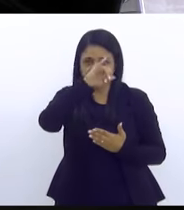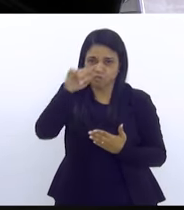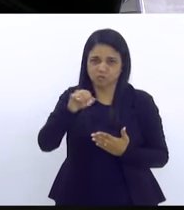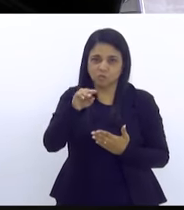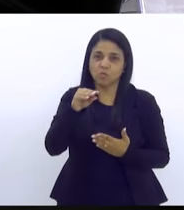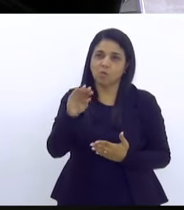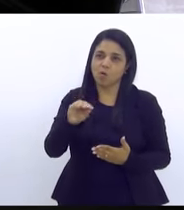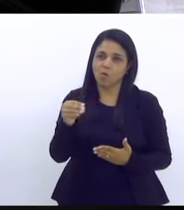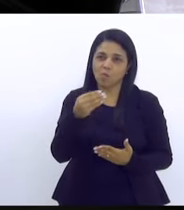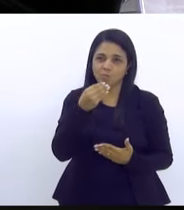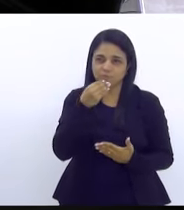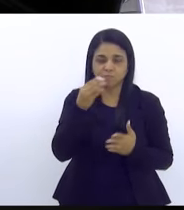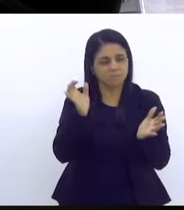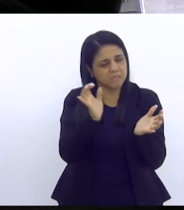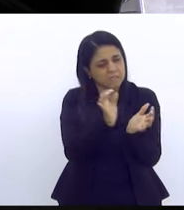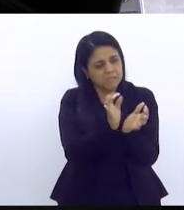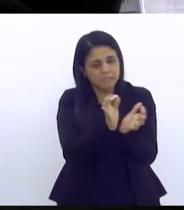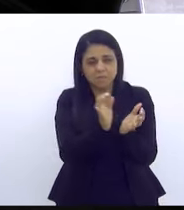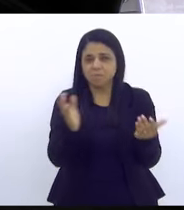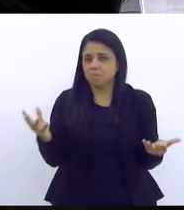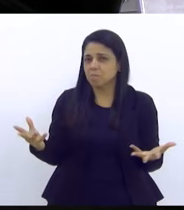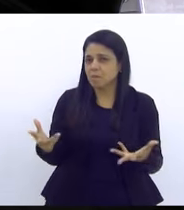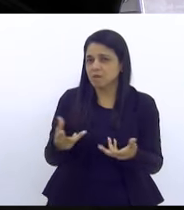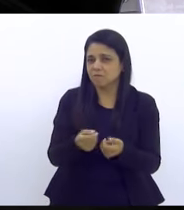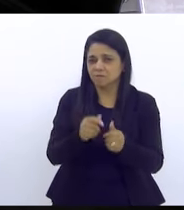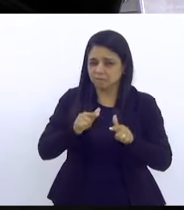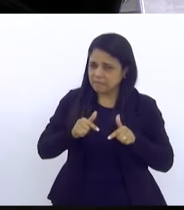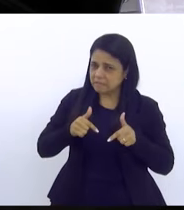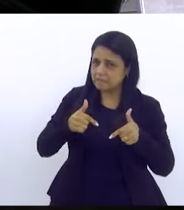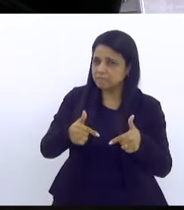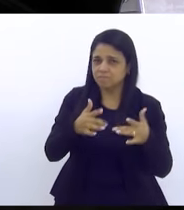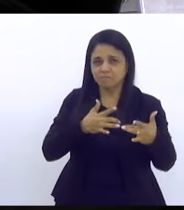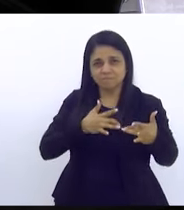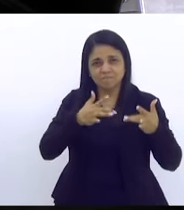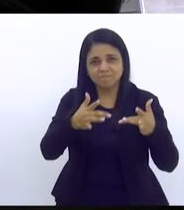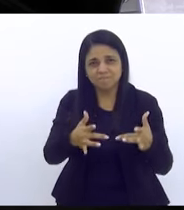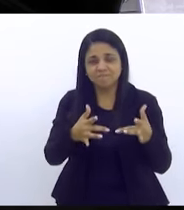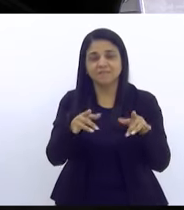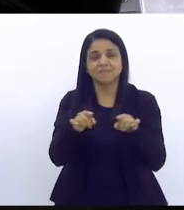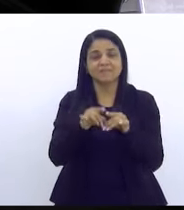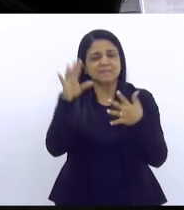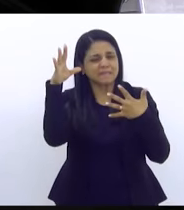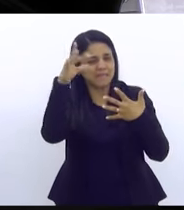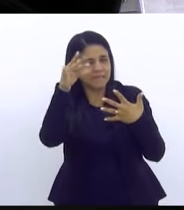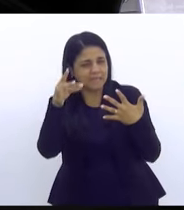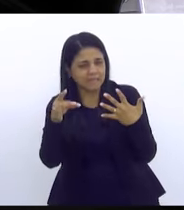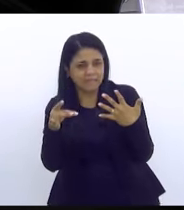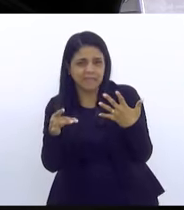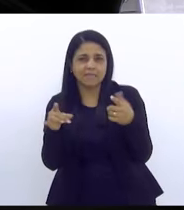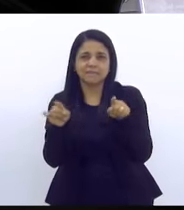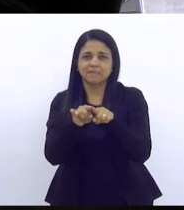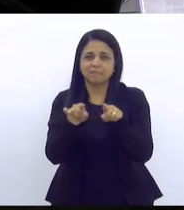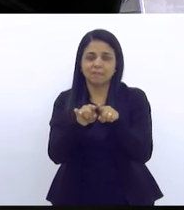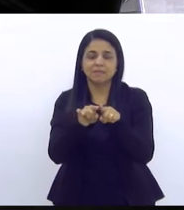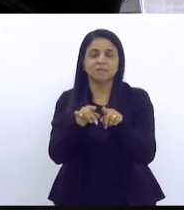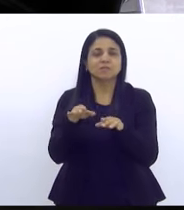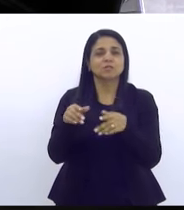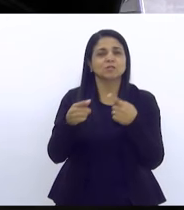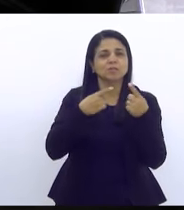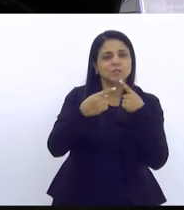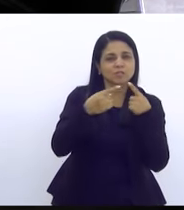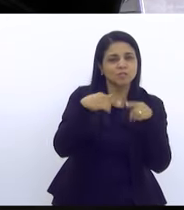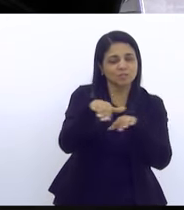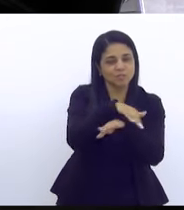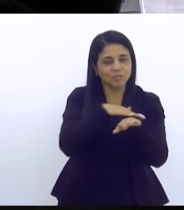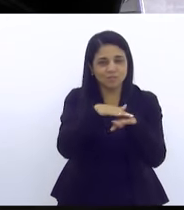oportunidade, a sua equipe maravilhosa, dedicada, compromissada, detalhista, né? Que nos falávamos a cada dia para que